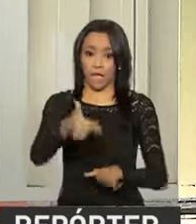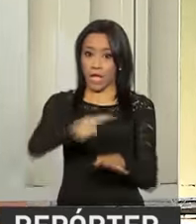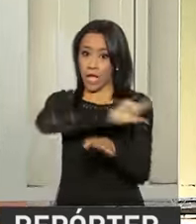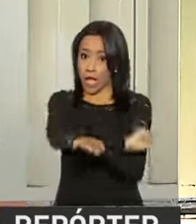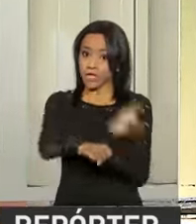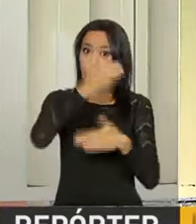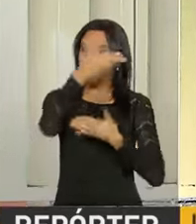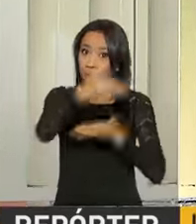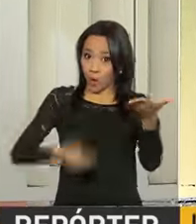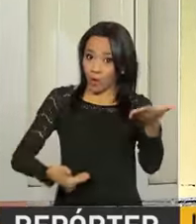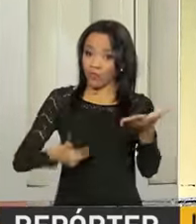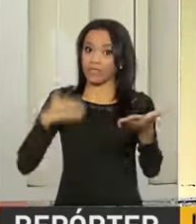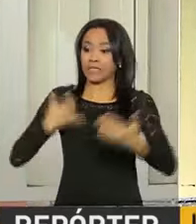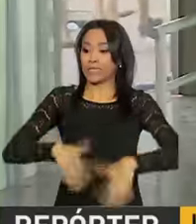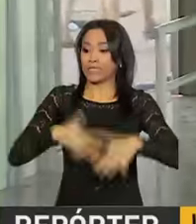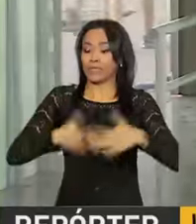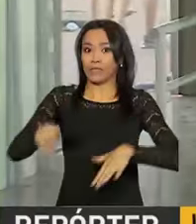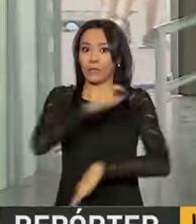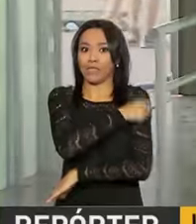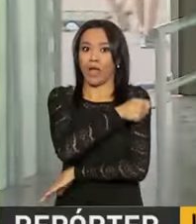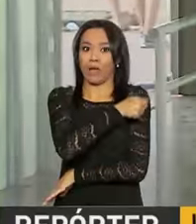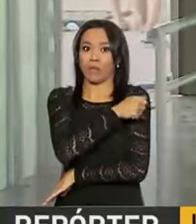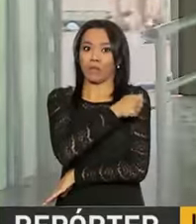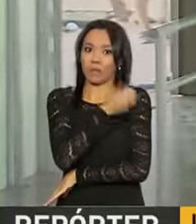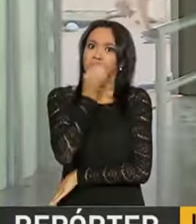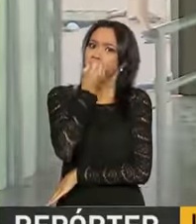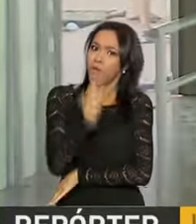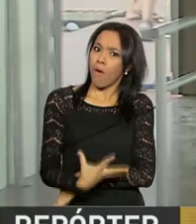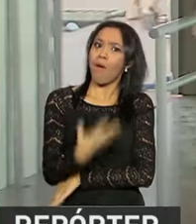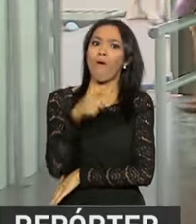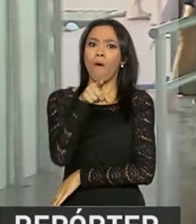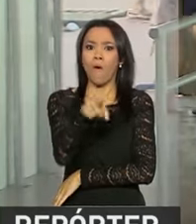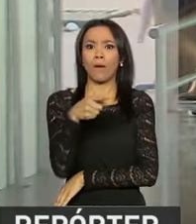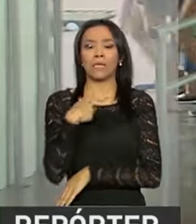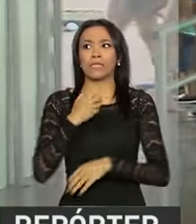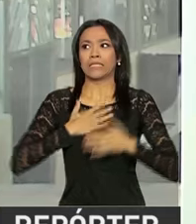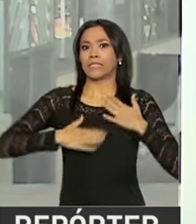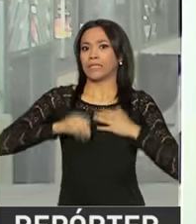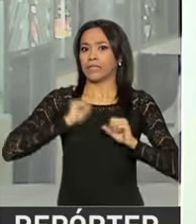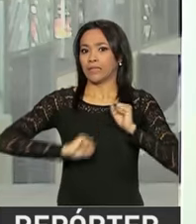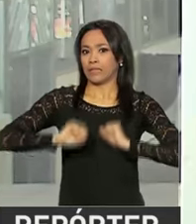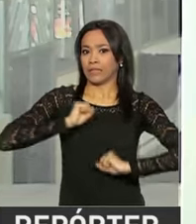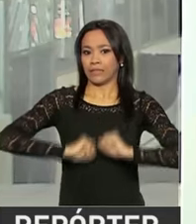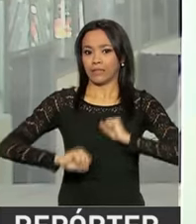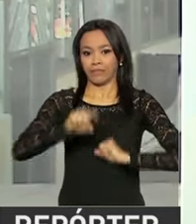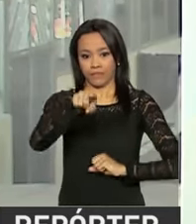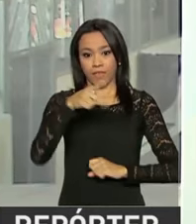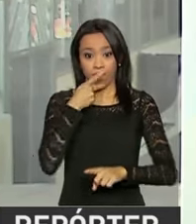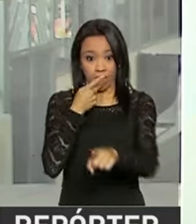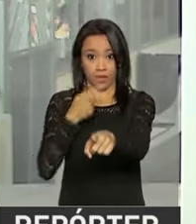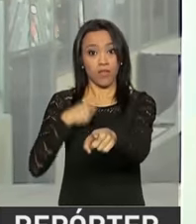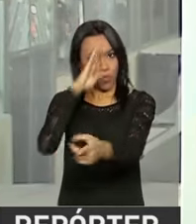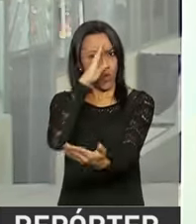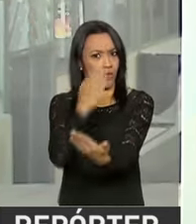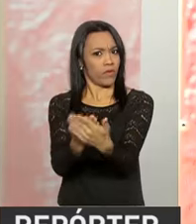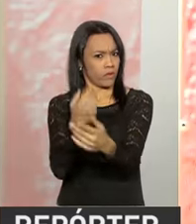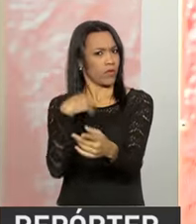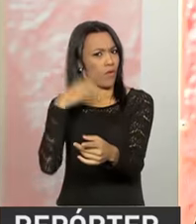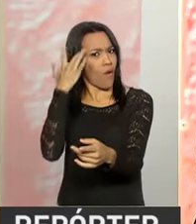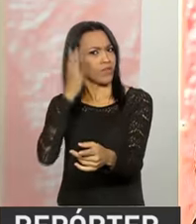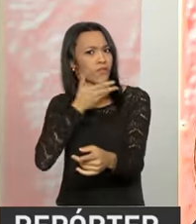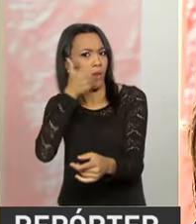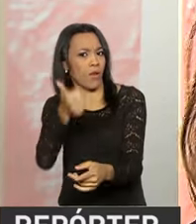Antes da prova, a expectativa dos alunos por um bom resultado era grande. Eu tô muito confiante, acho que o resultado vai ser